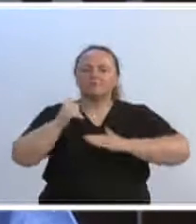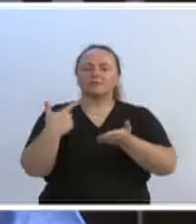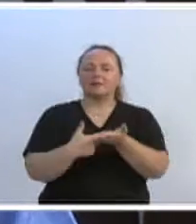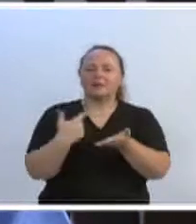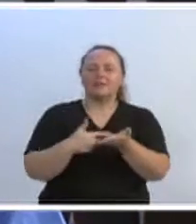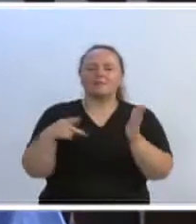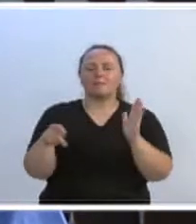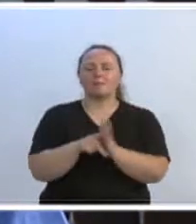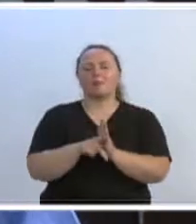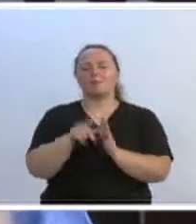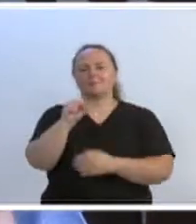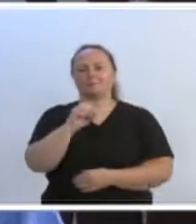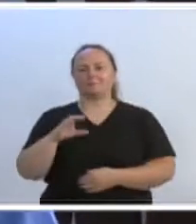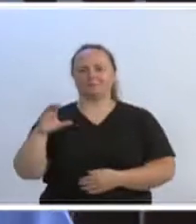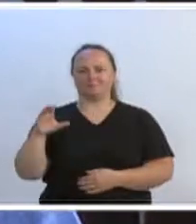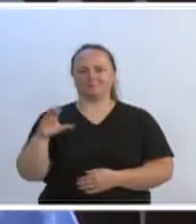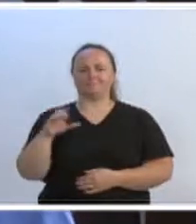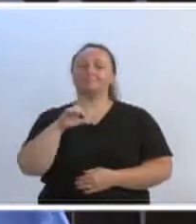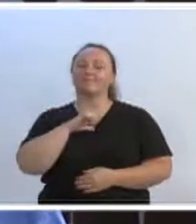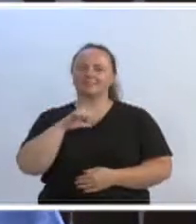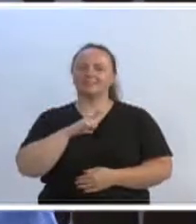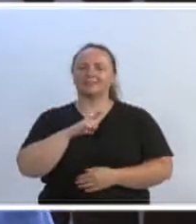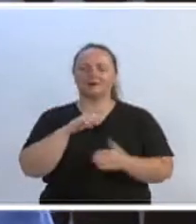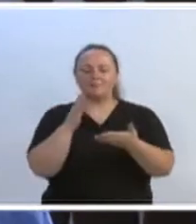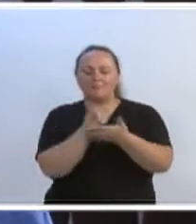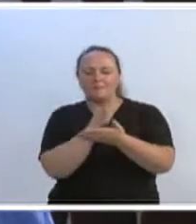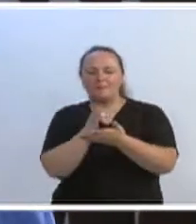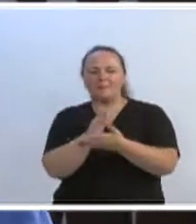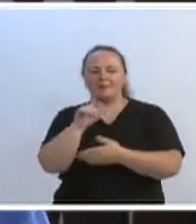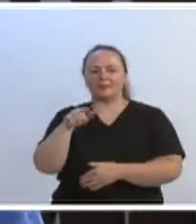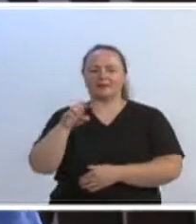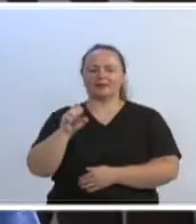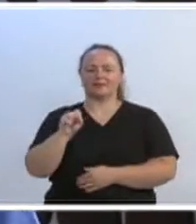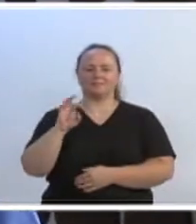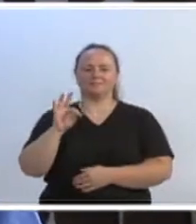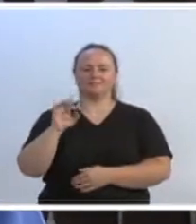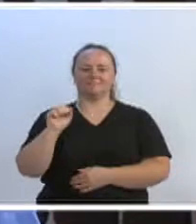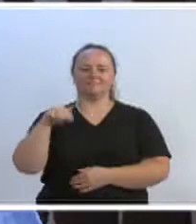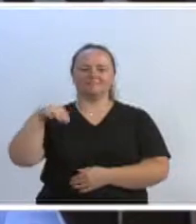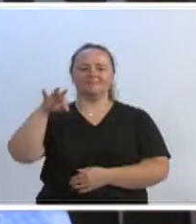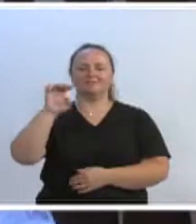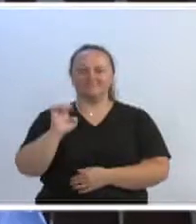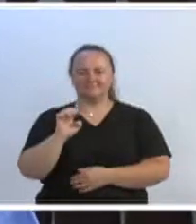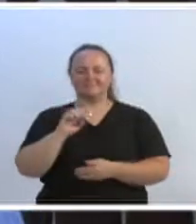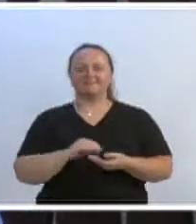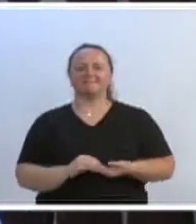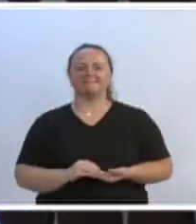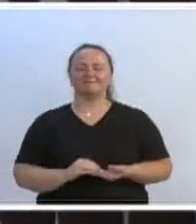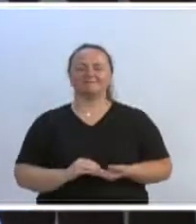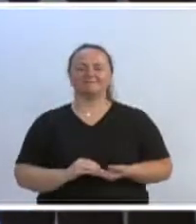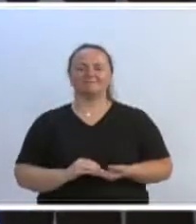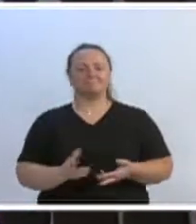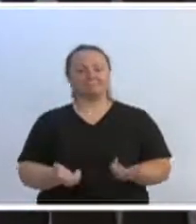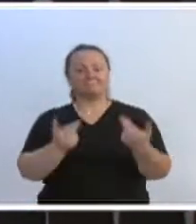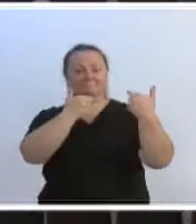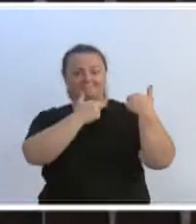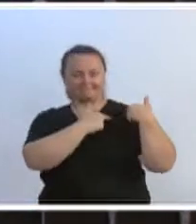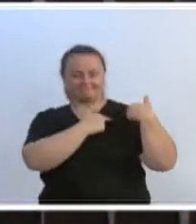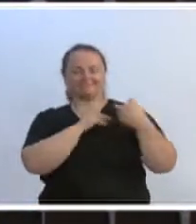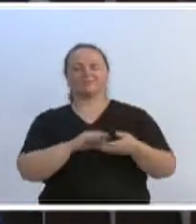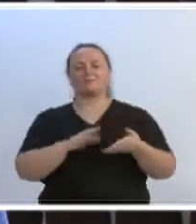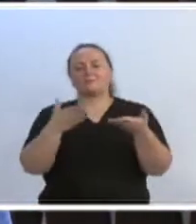revista, que estava no seu 5º ano ainda, veja, tem 60 agora, e eu tenho a coleção completa. Mas eu colaborei,